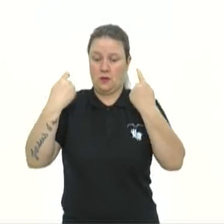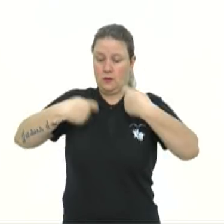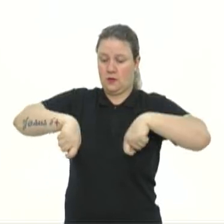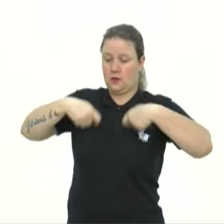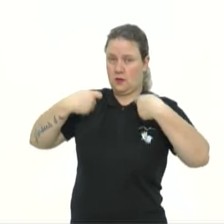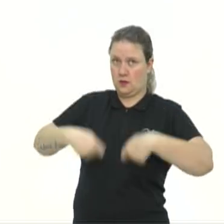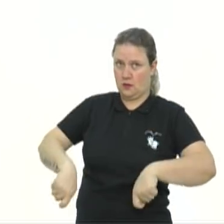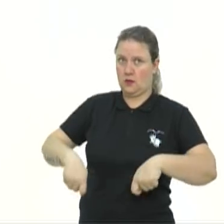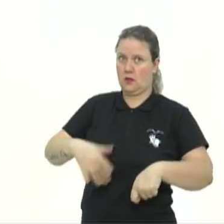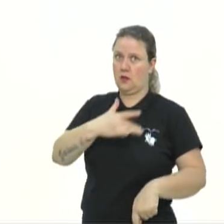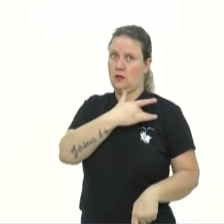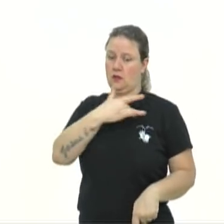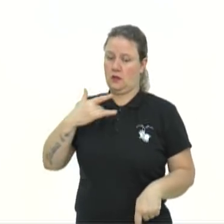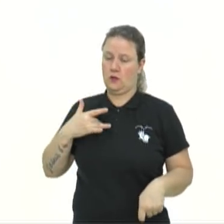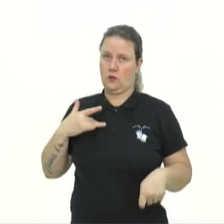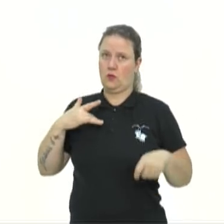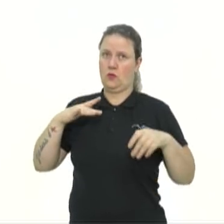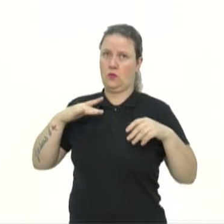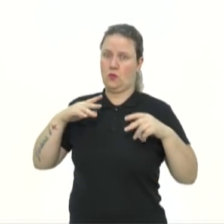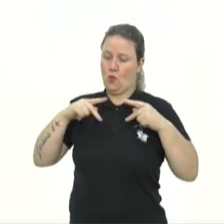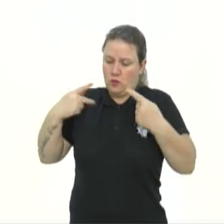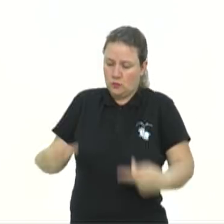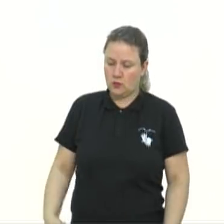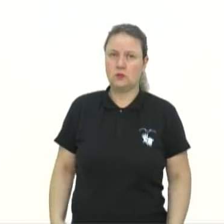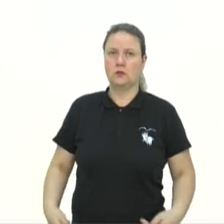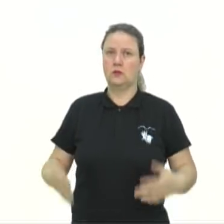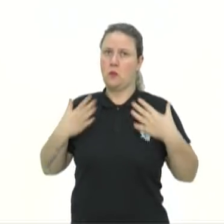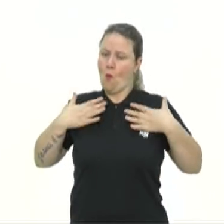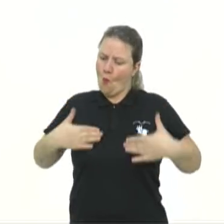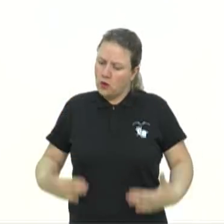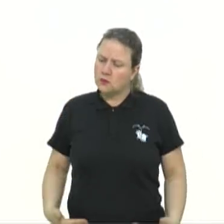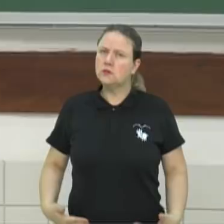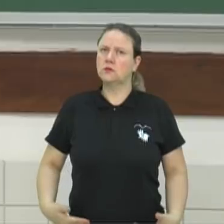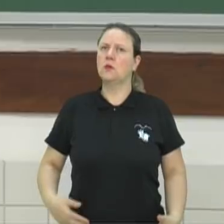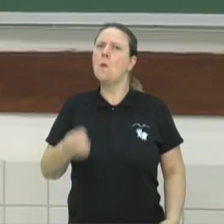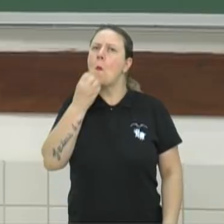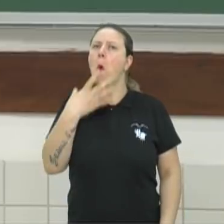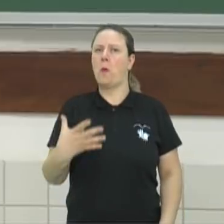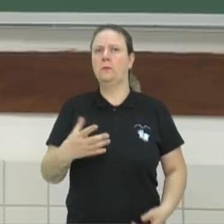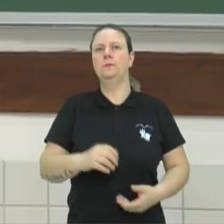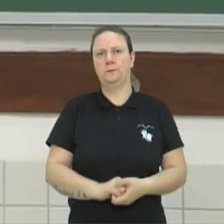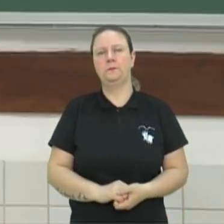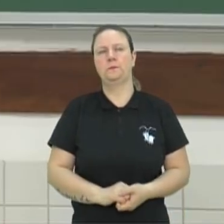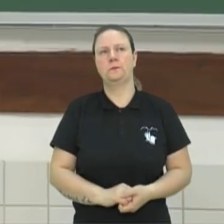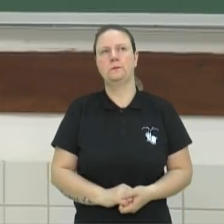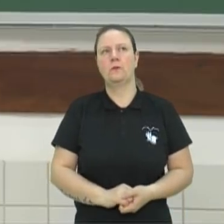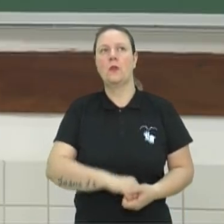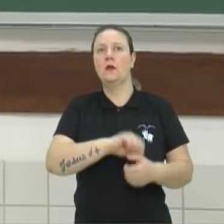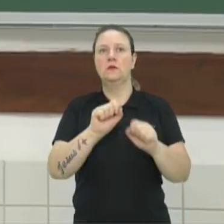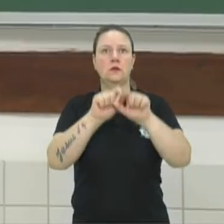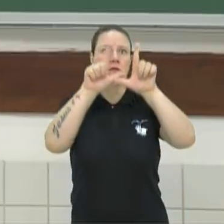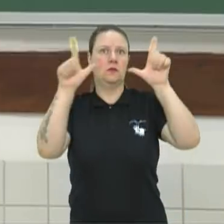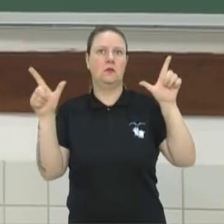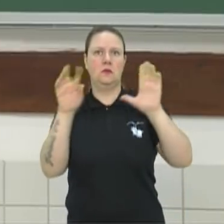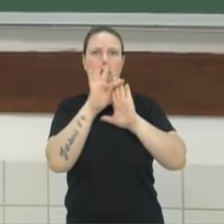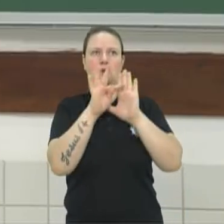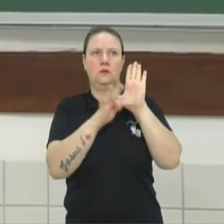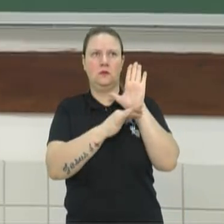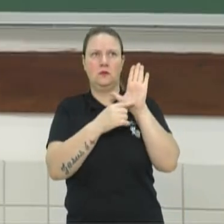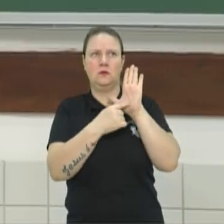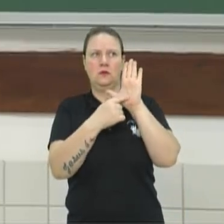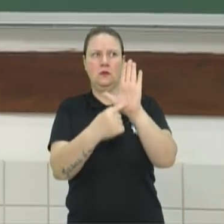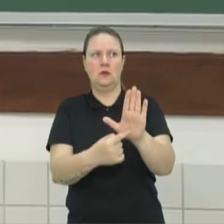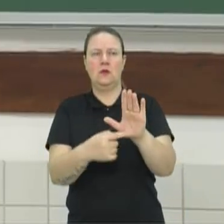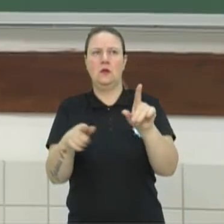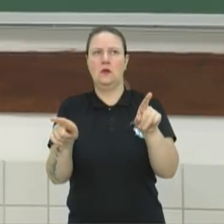iodo no organismo das populações. Então, essa aqui estava bem fácil, estava bem clara lá no texto. Nós temos necessidade de iodo no